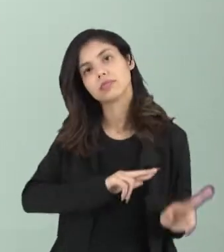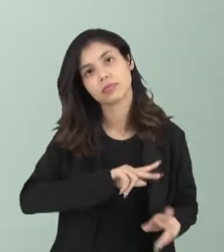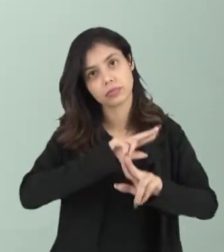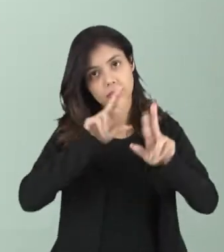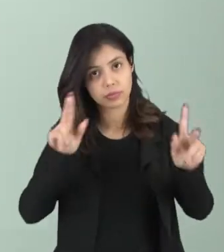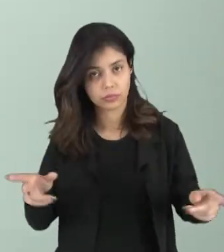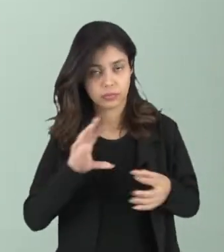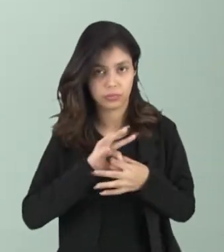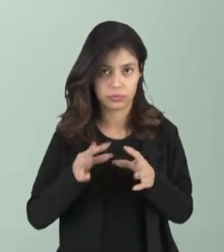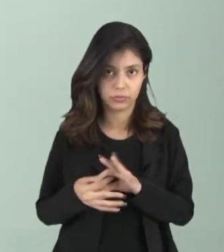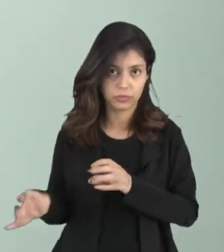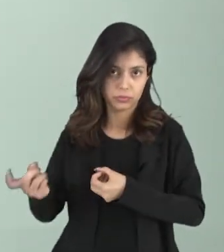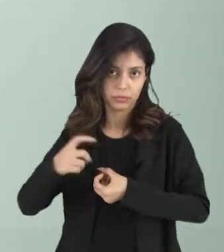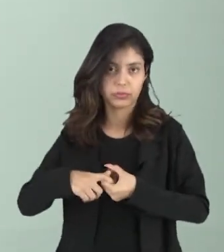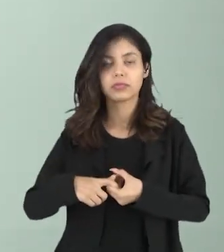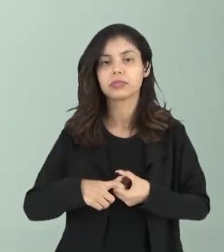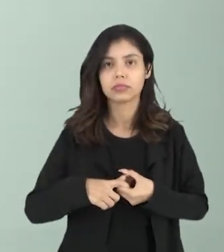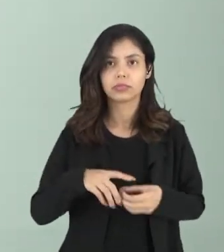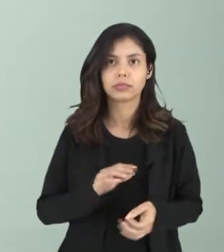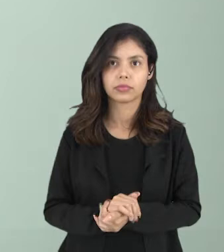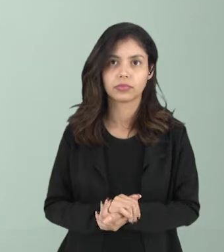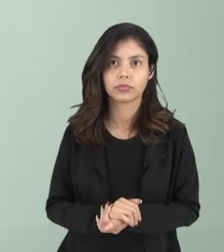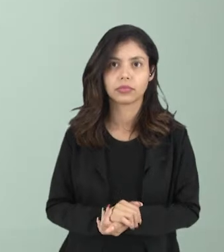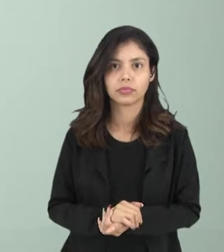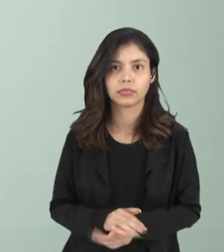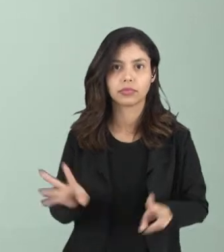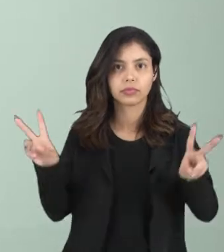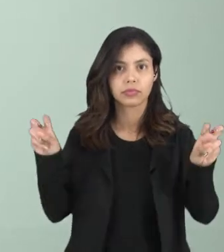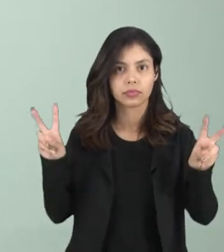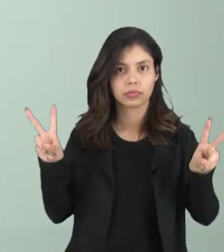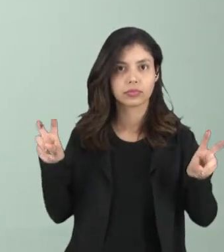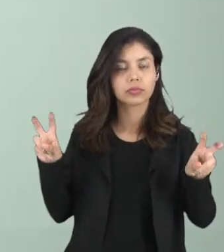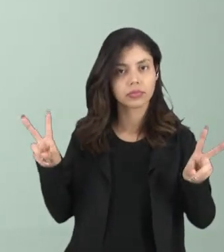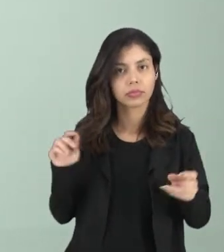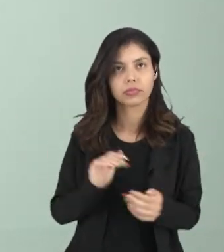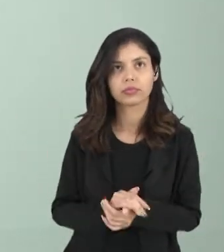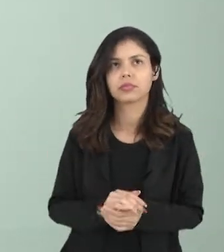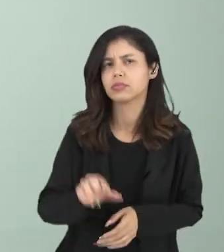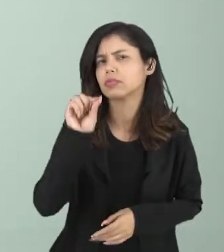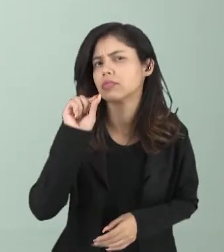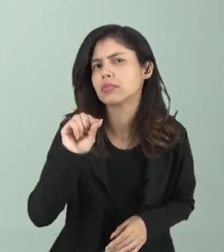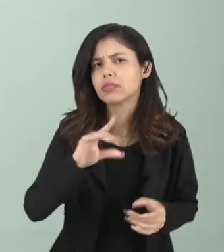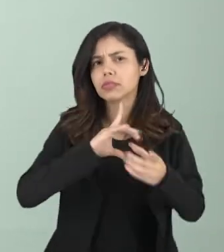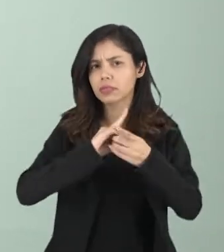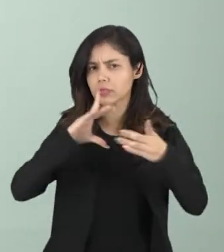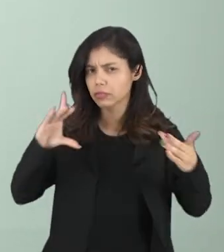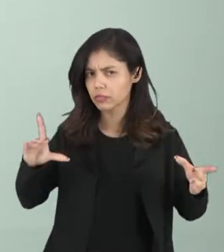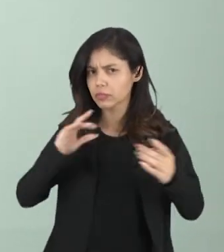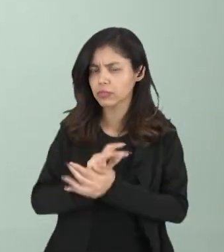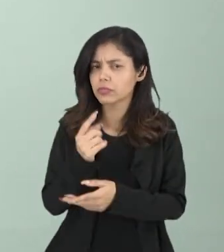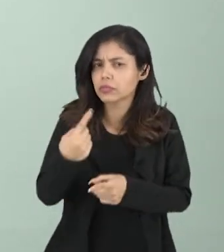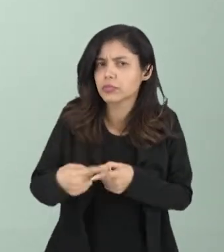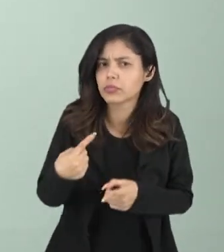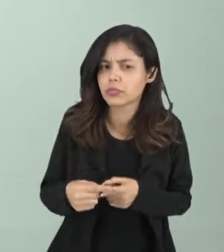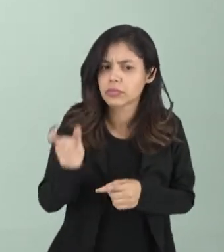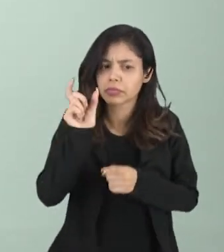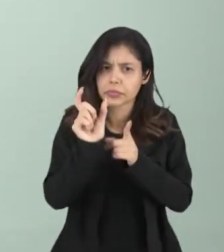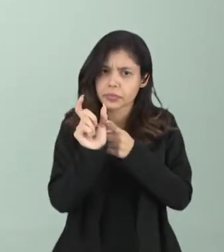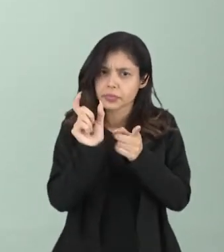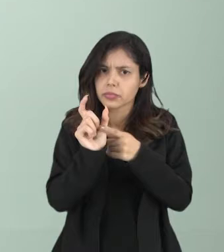várias contextualização voltada por essa temática democracia. O que é democracia? Por que essa